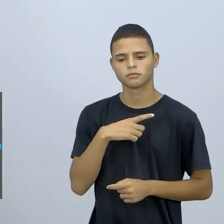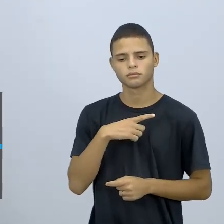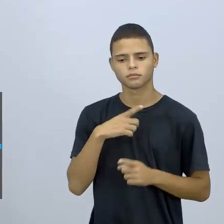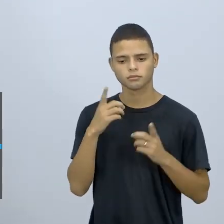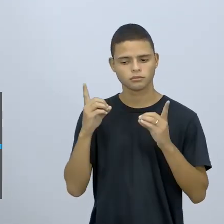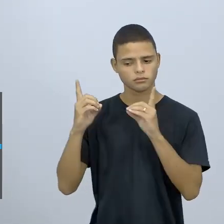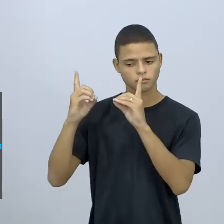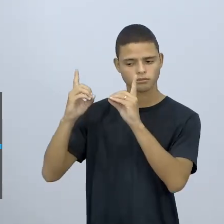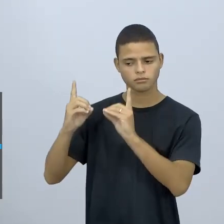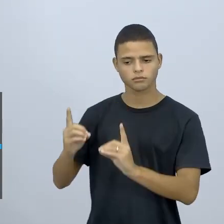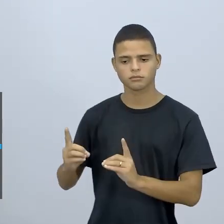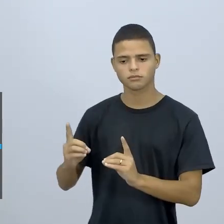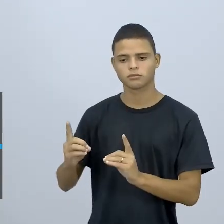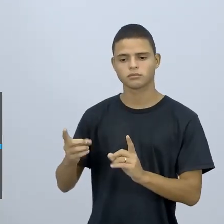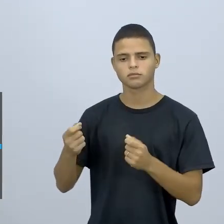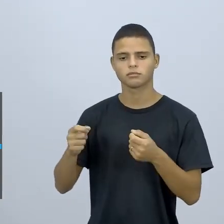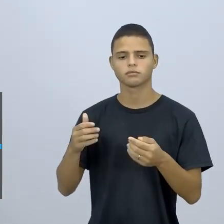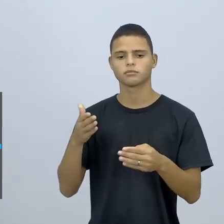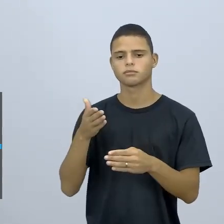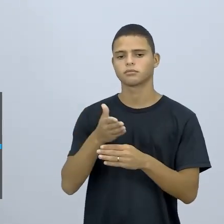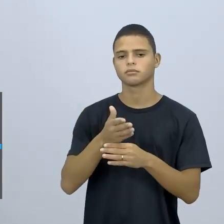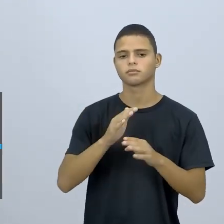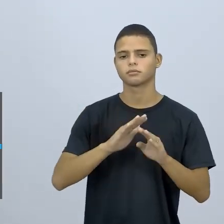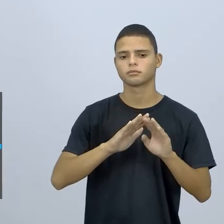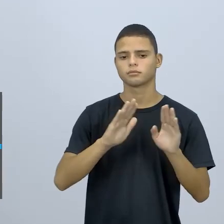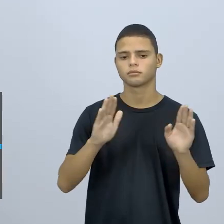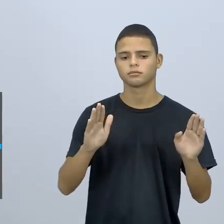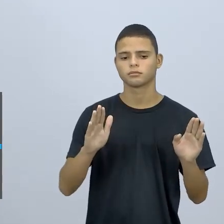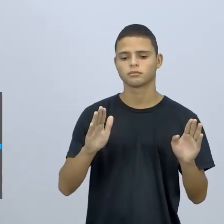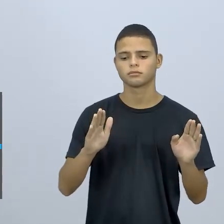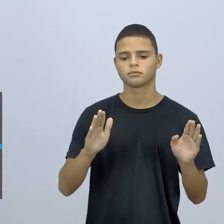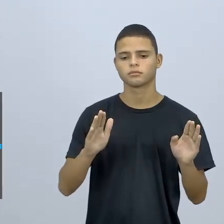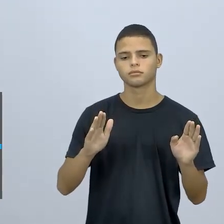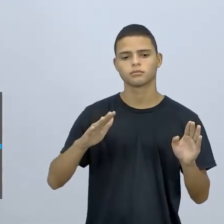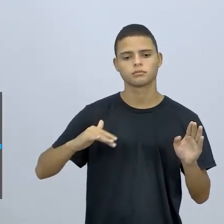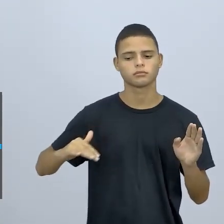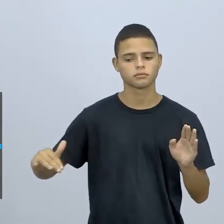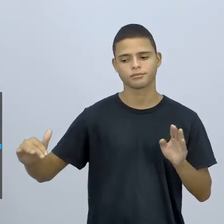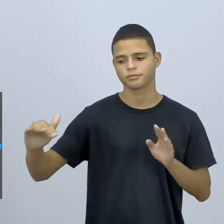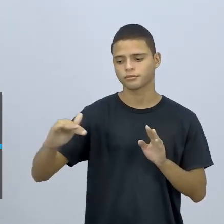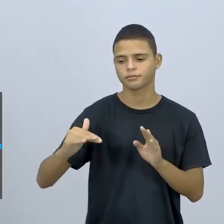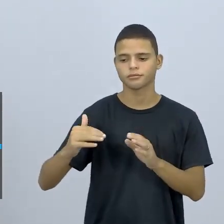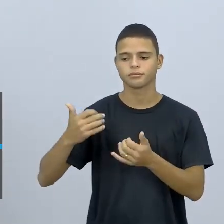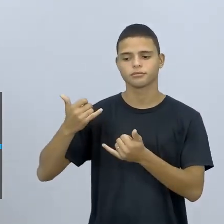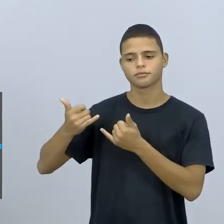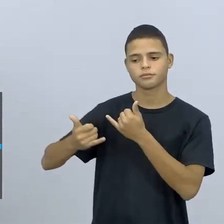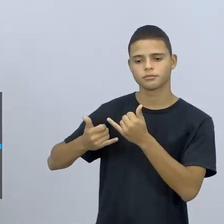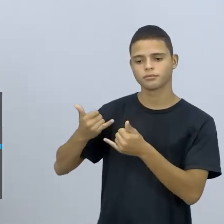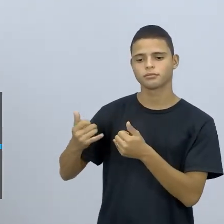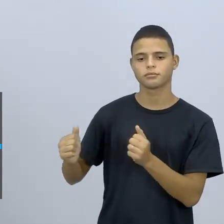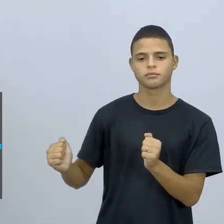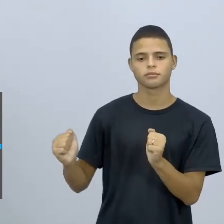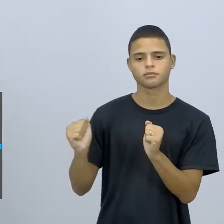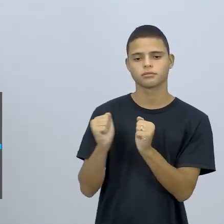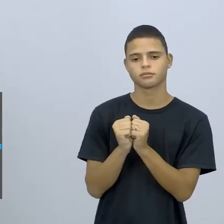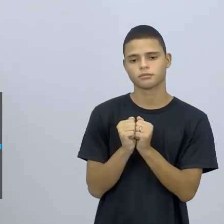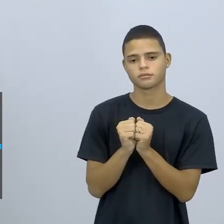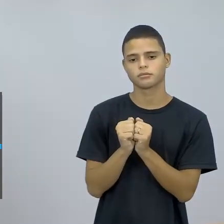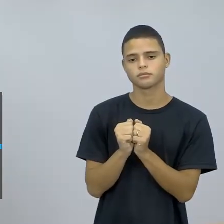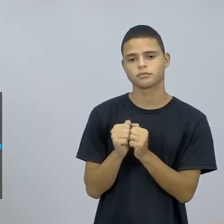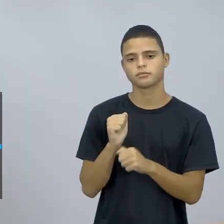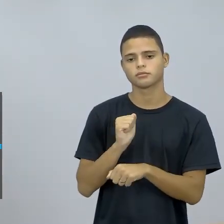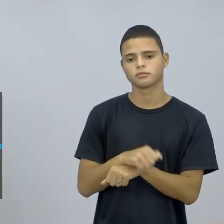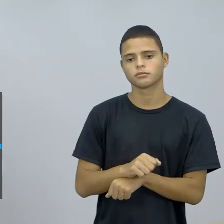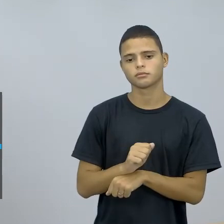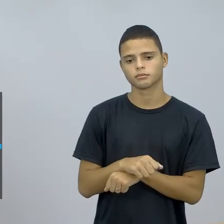tem que entrar somente no jogo dos outros? Por que todos não vêm até ele, né? Exatamente. Muito bom,